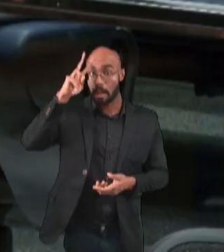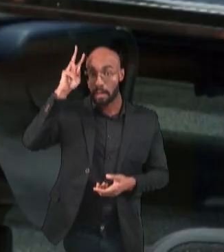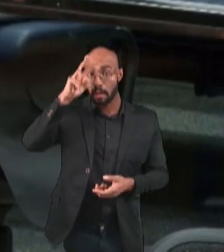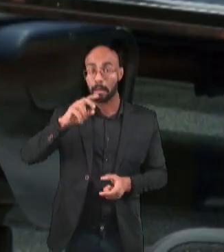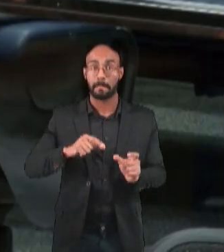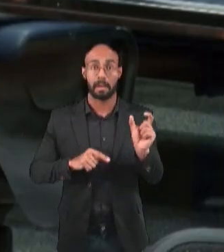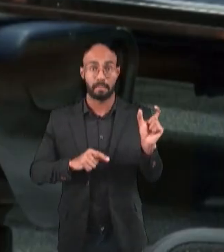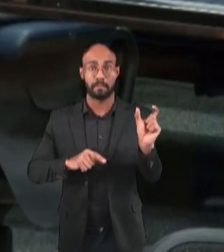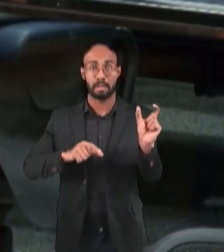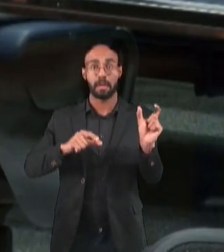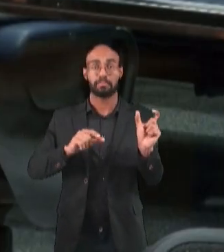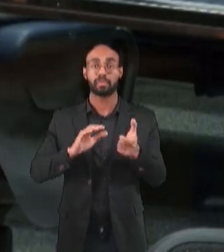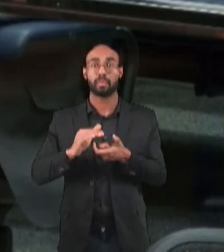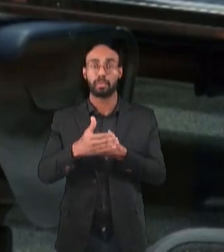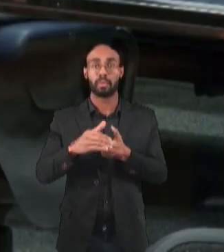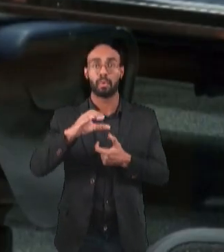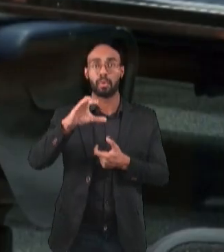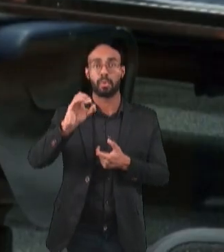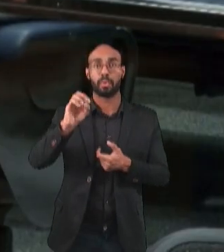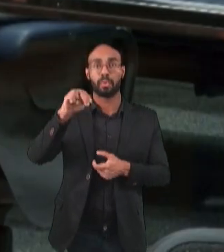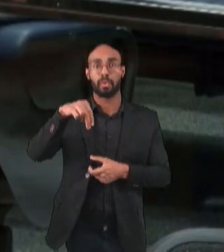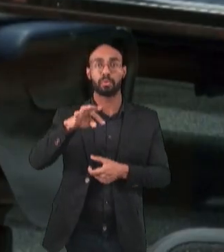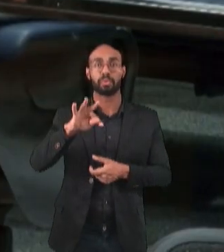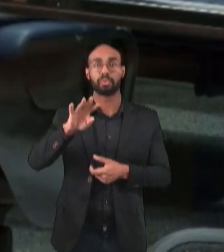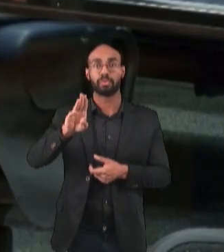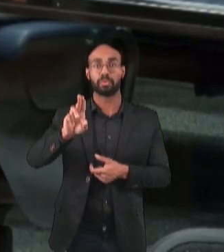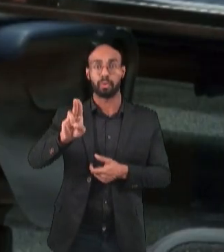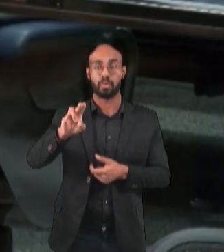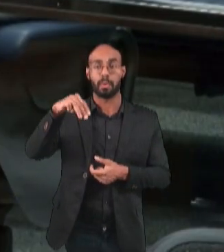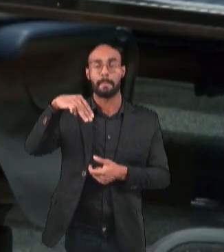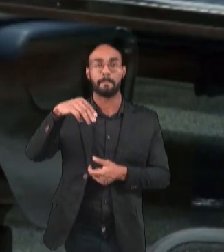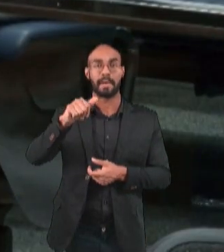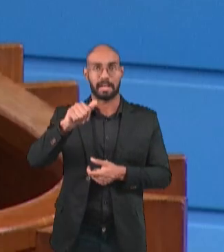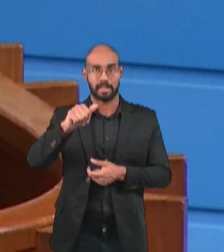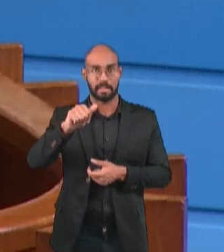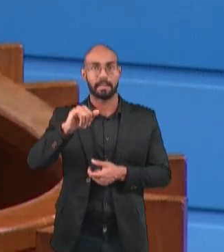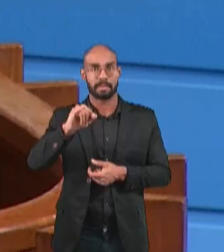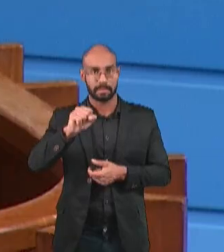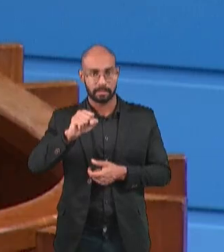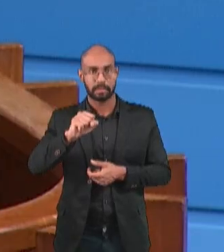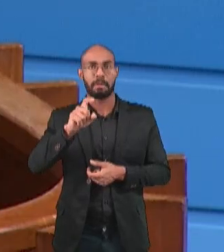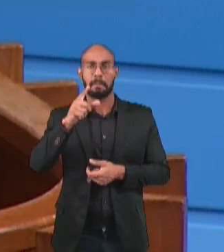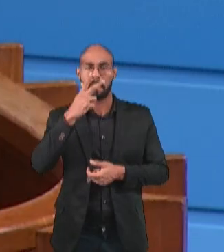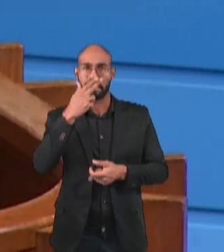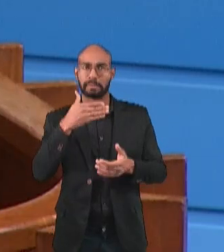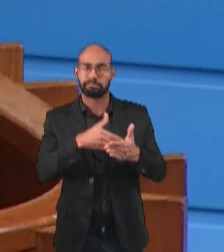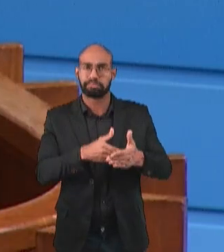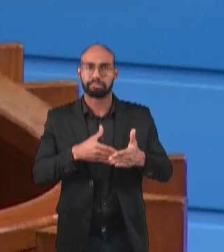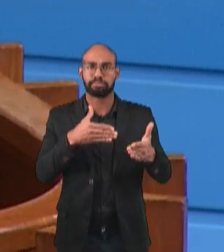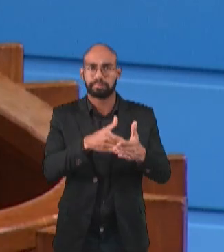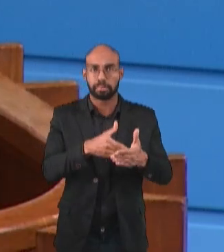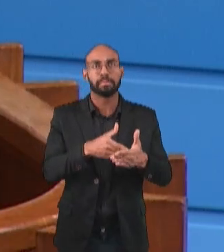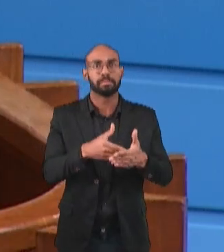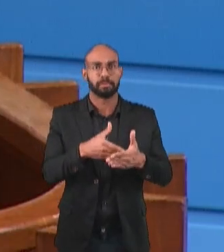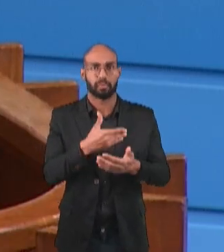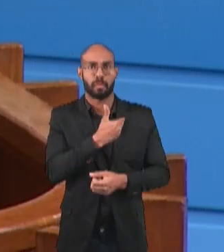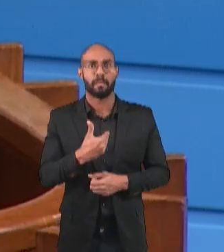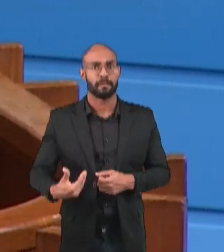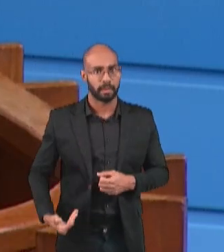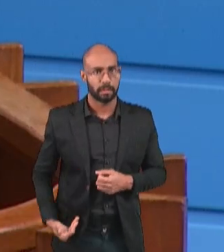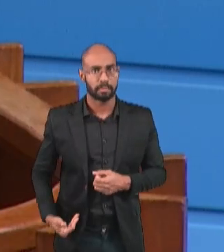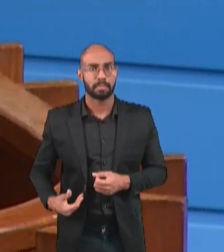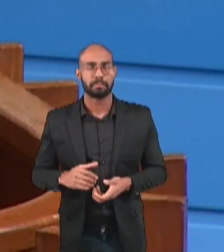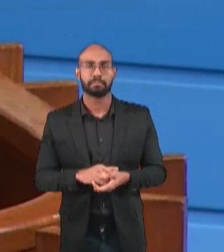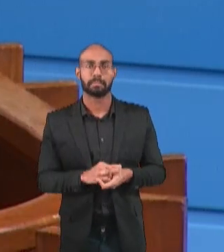palavra quanto mais, ela vem de quem é réu. Réu quanto mais. É barrado ao Estado. Agora,